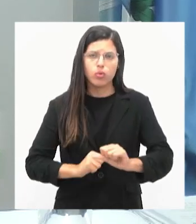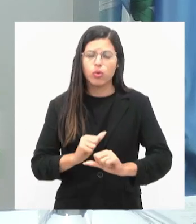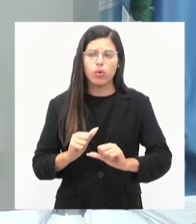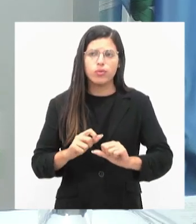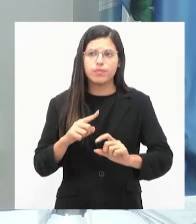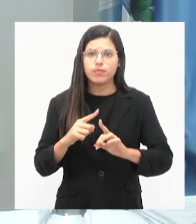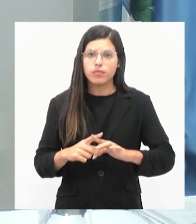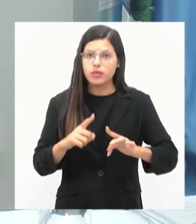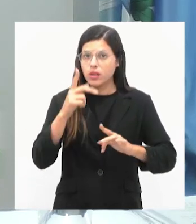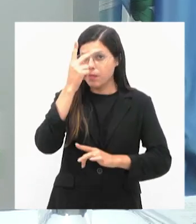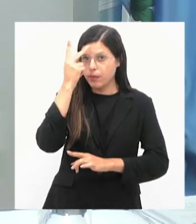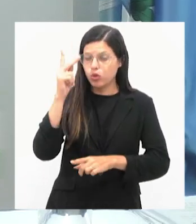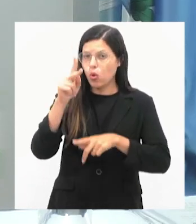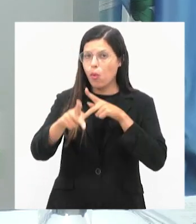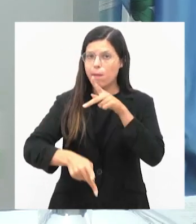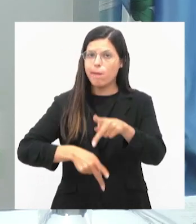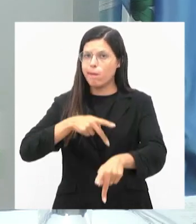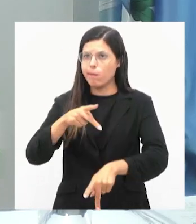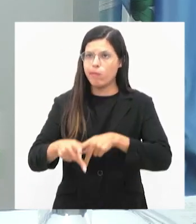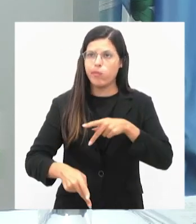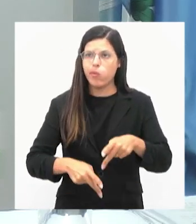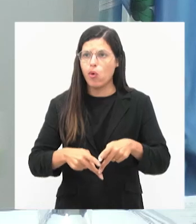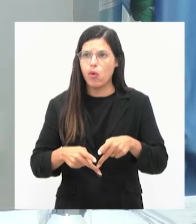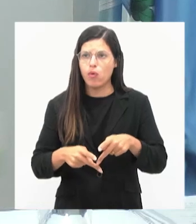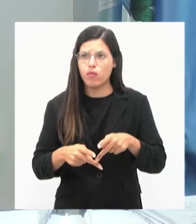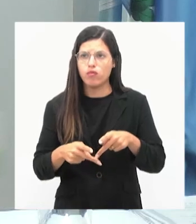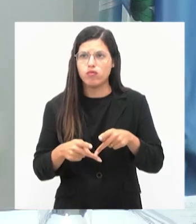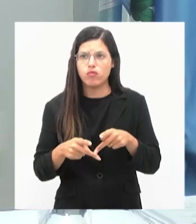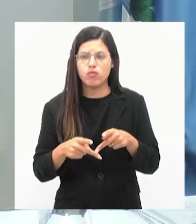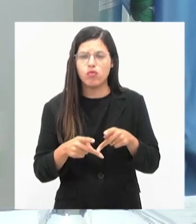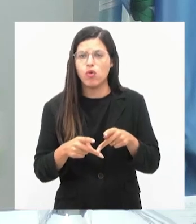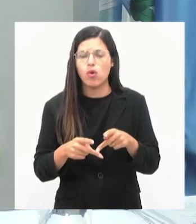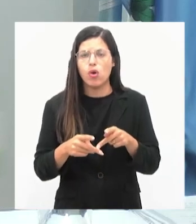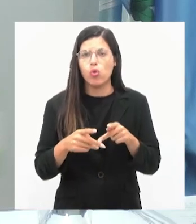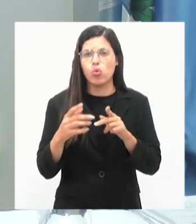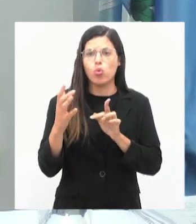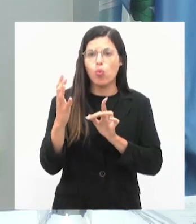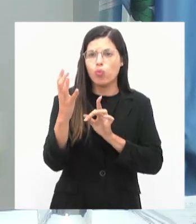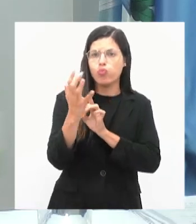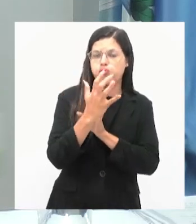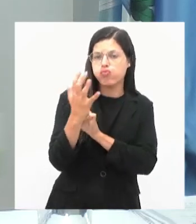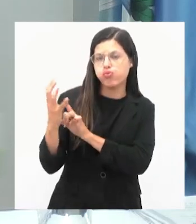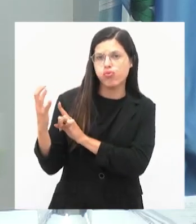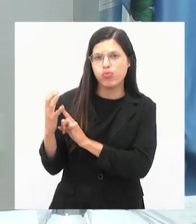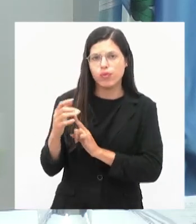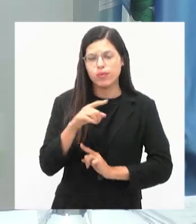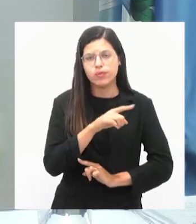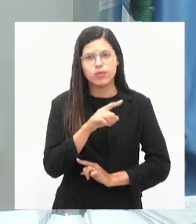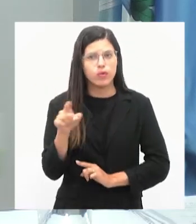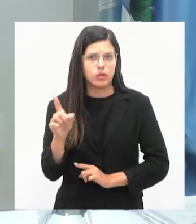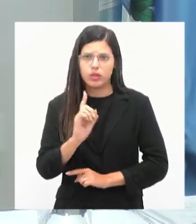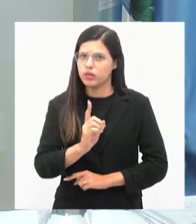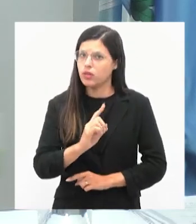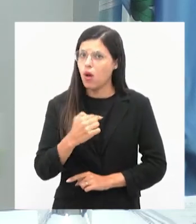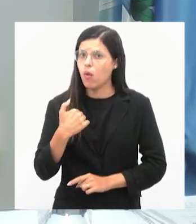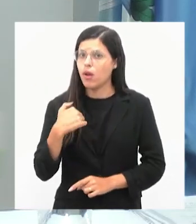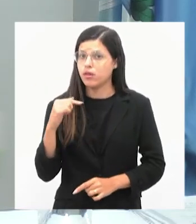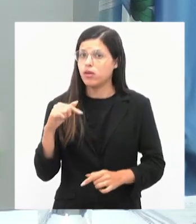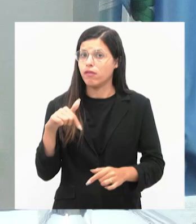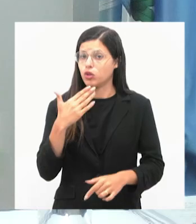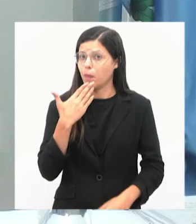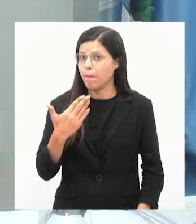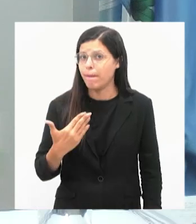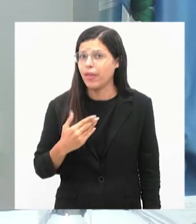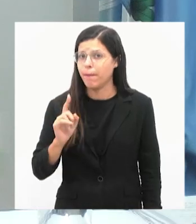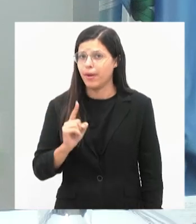pessoas. E as pessoas não perturbam vocês, elas perturbam a gente. E não é perturbar no bom sentido. Porque quando a gente abre o